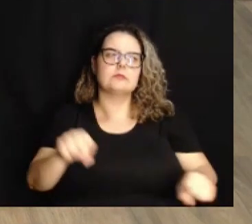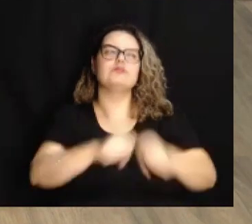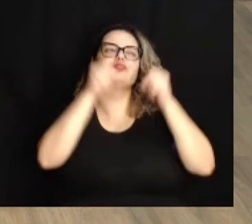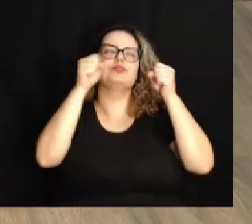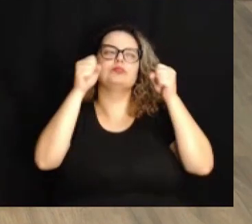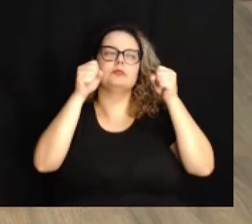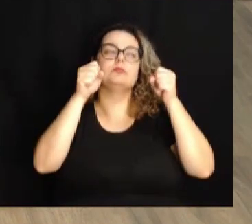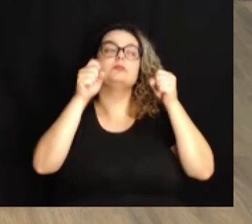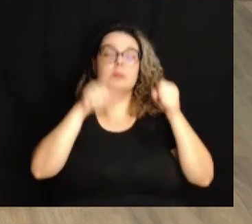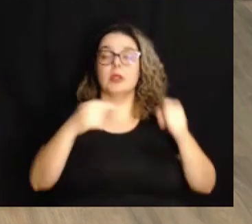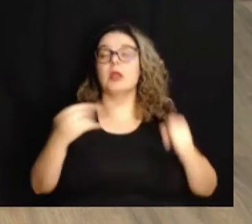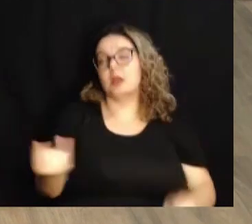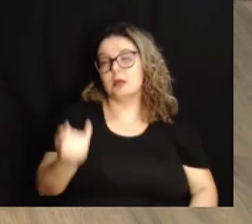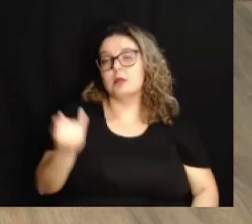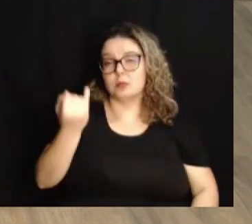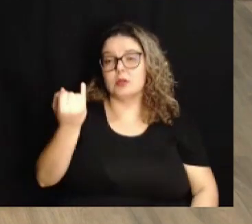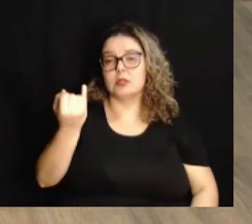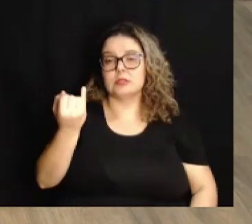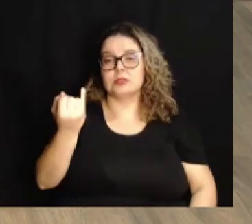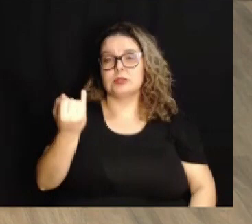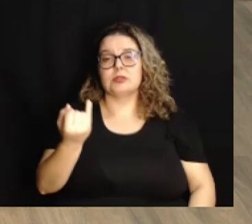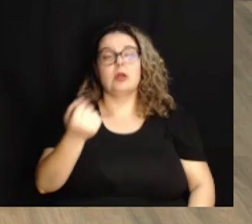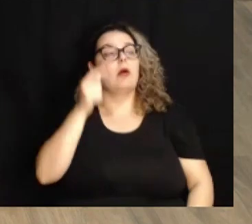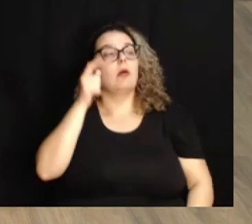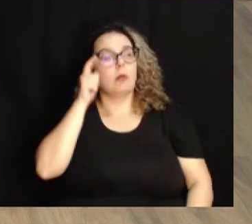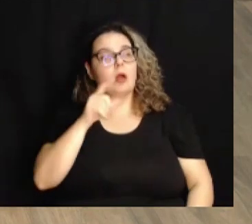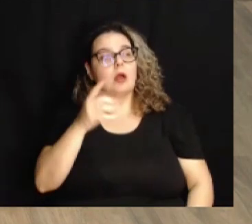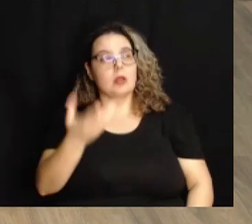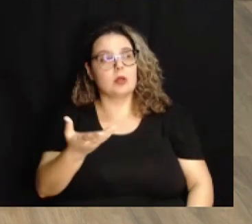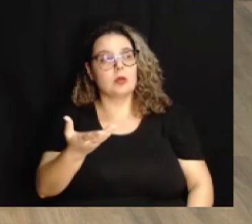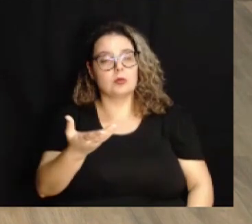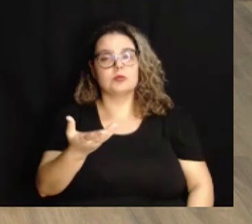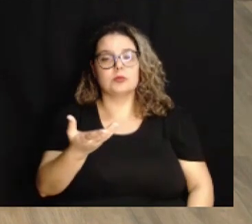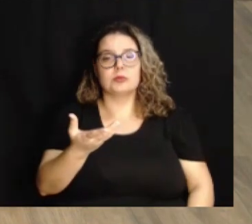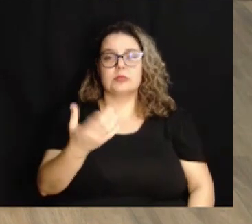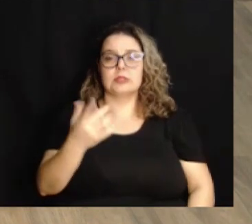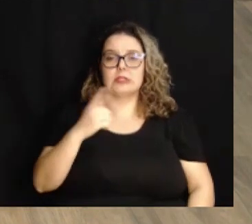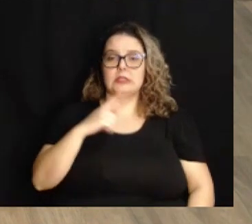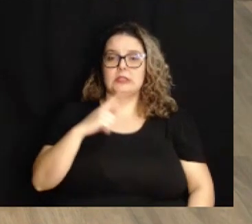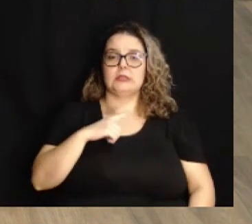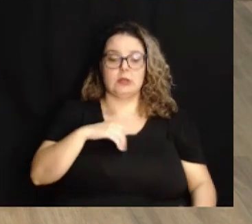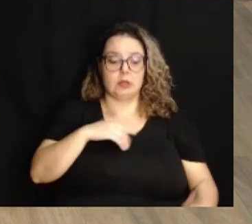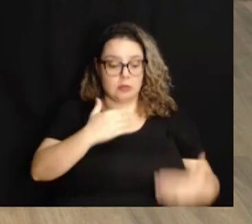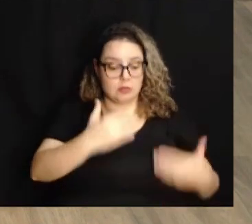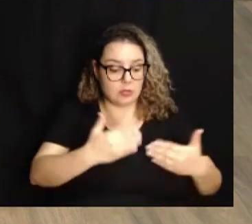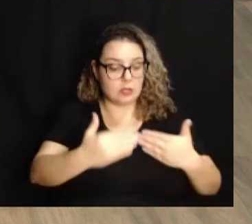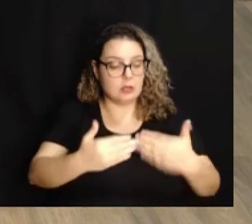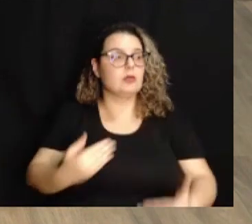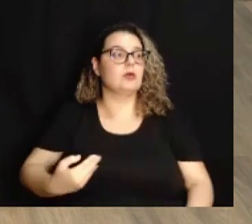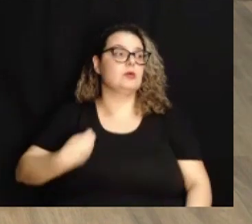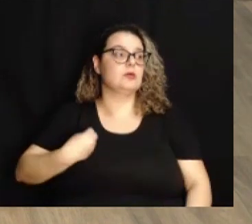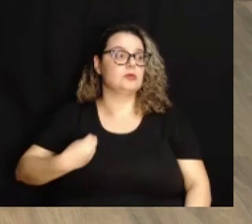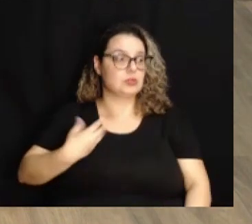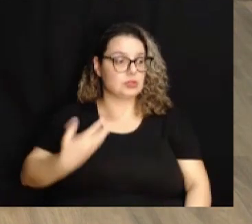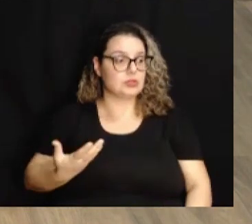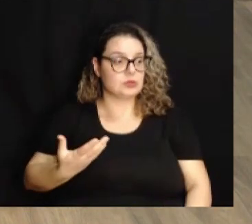que você consiga, né, ter a sequência de vida com essa